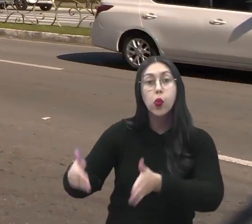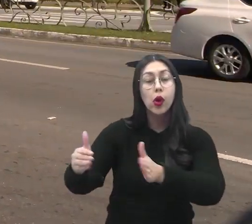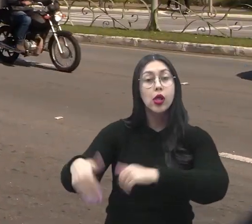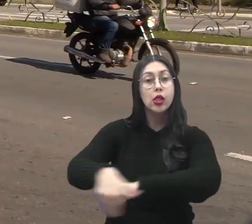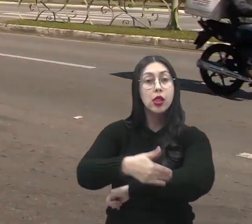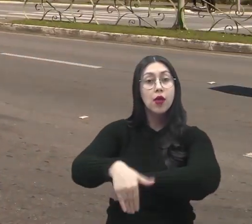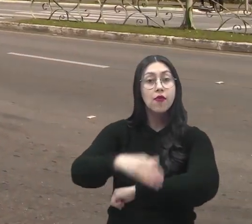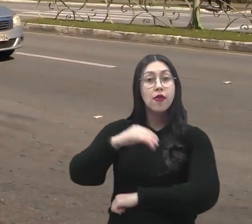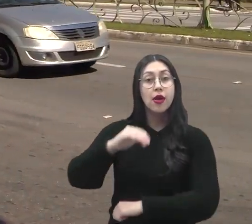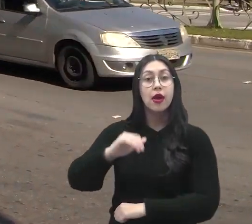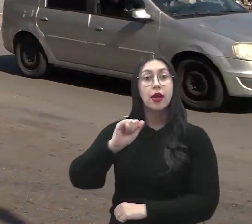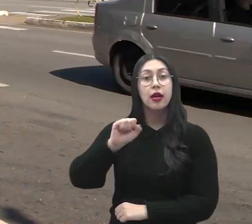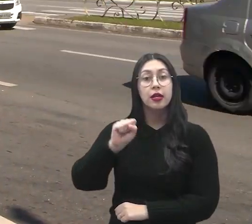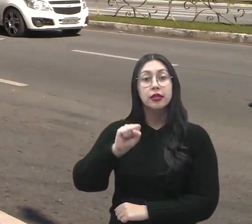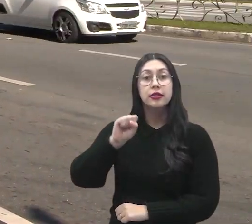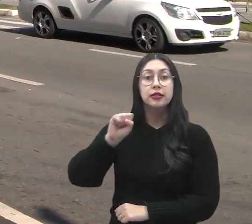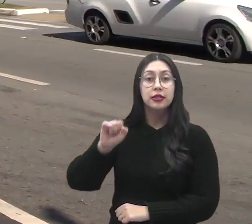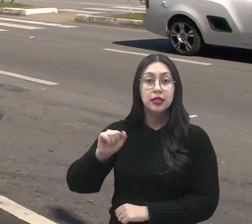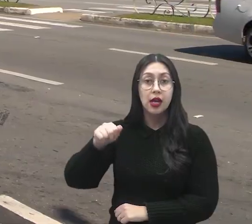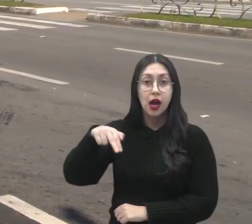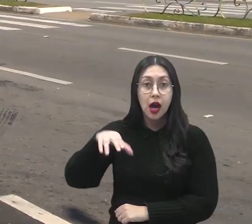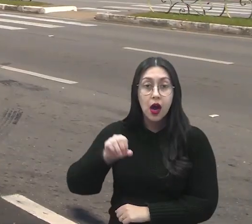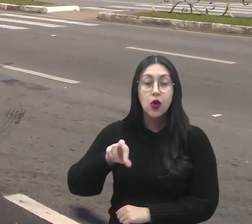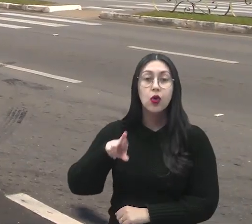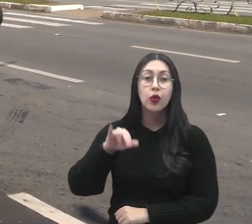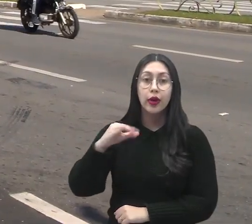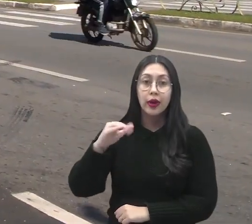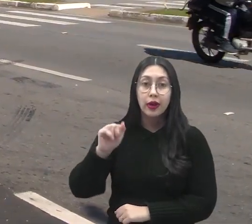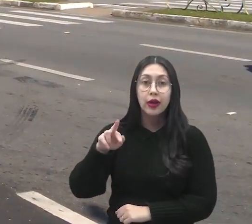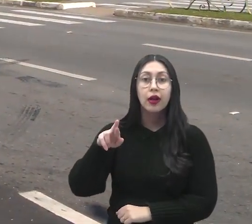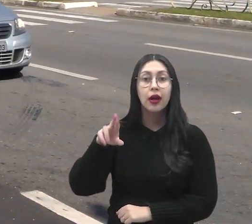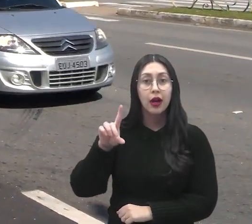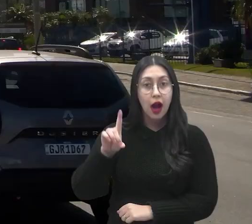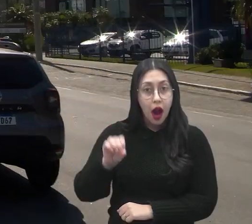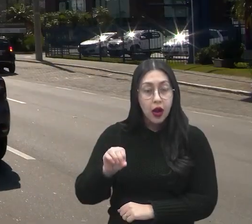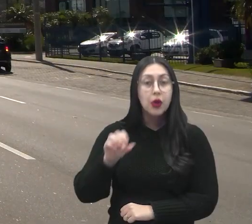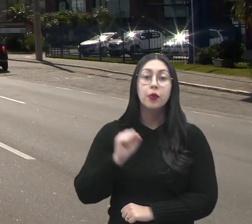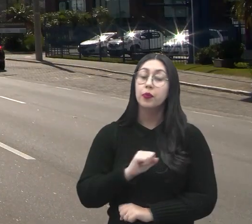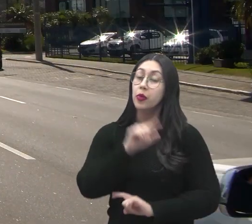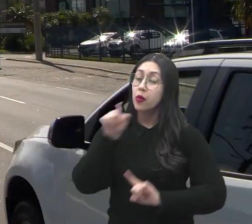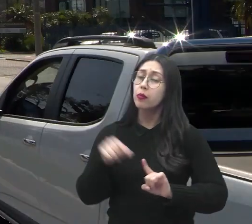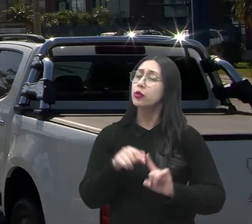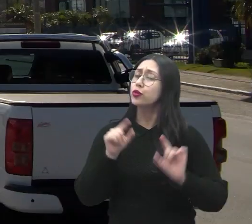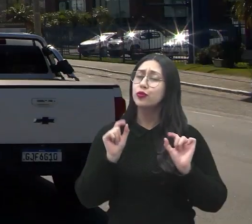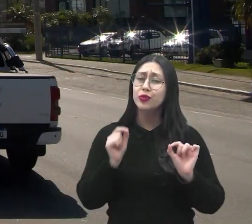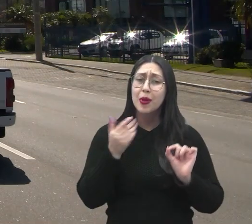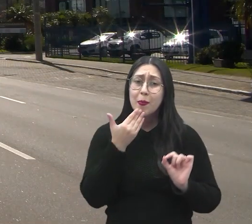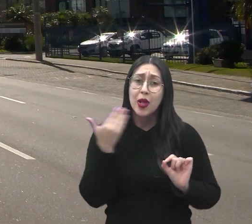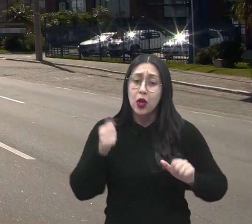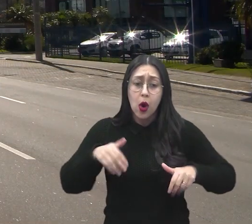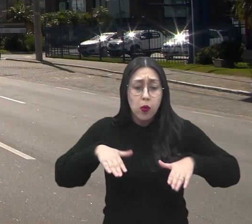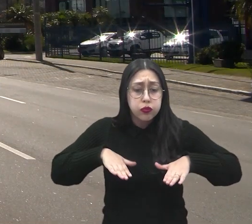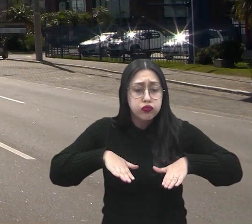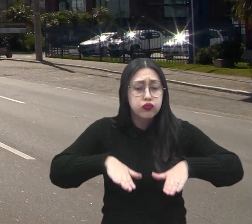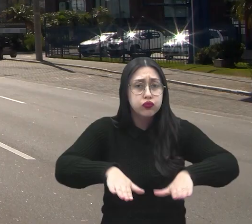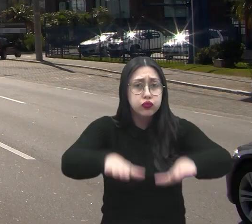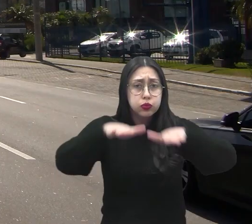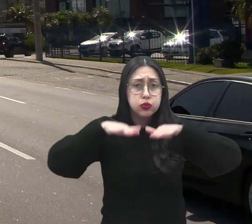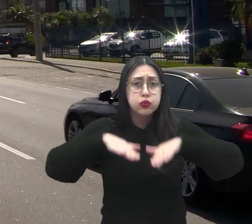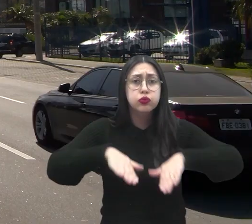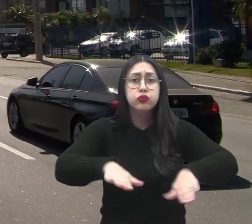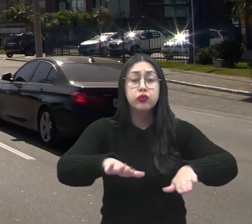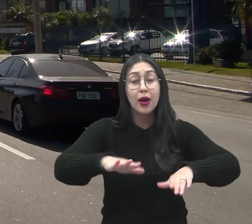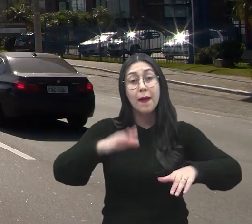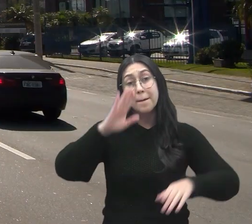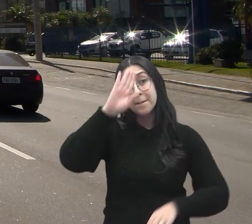rolamento na Avenida Cassiano Ricardo, no trecho do bairro Jardim Alvorada. A matéria busca melhorar a fluidez do trânsito